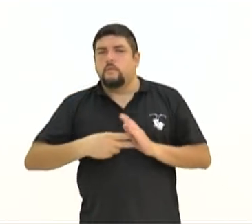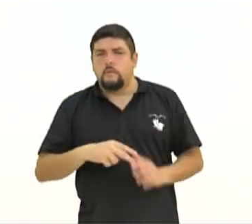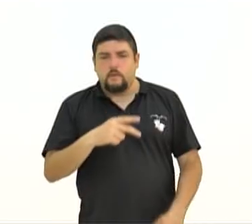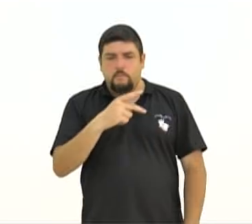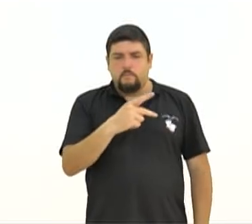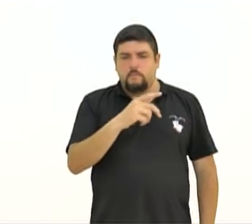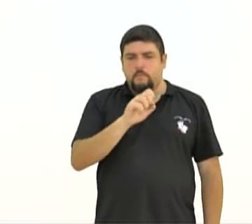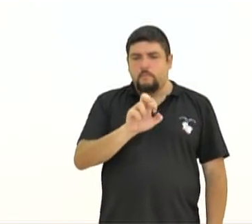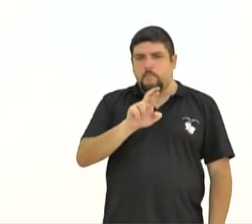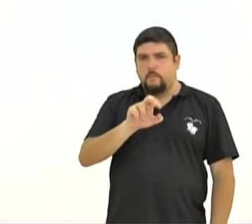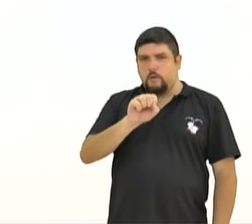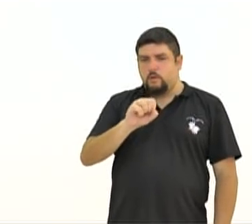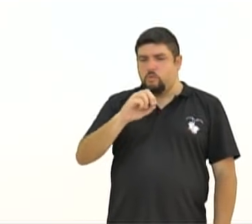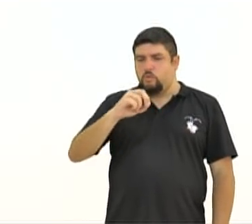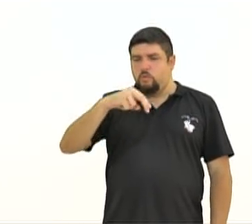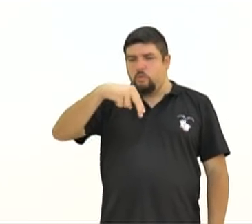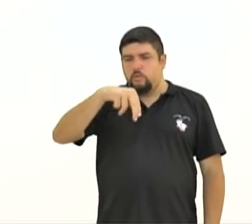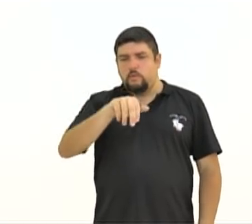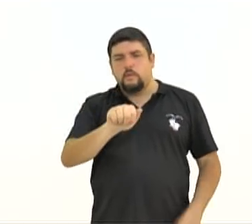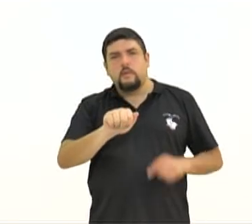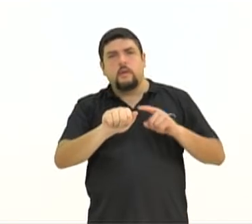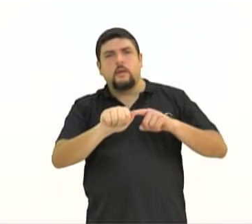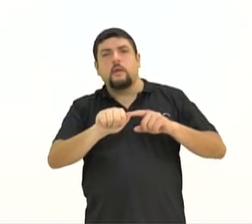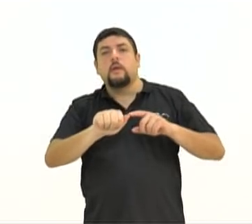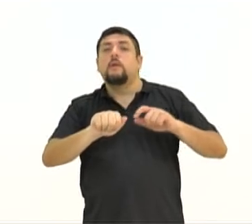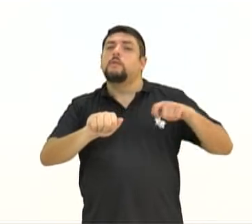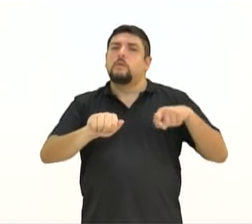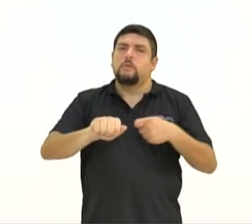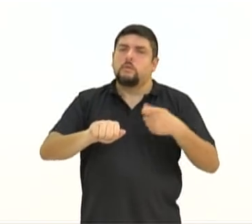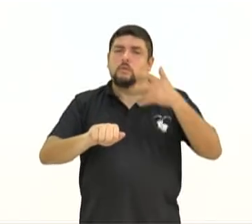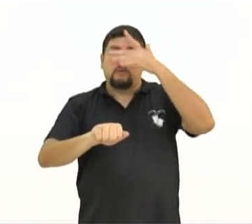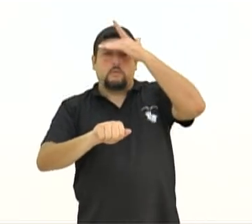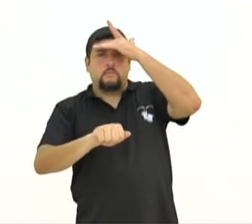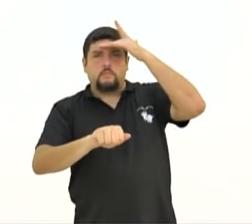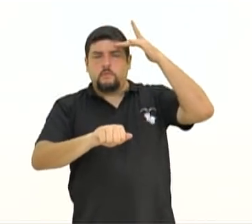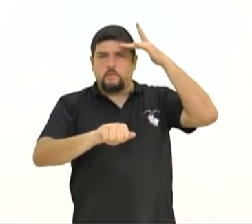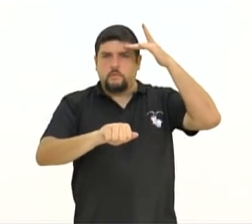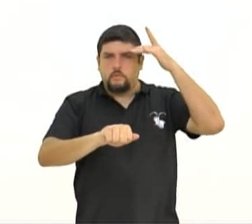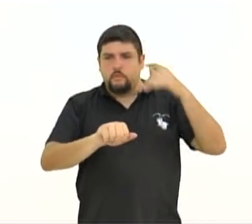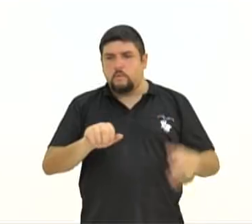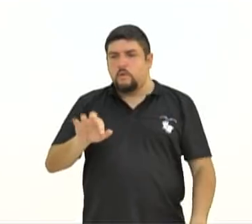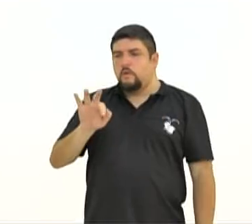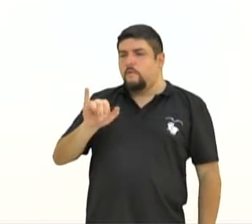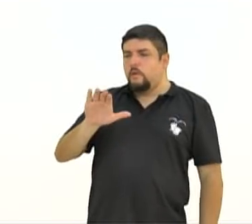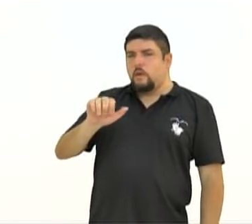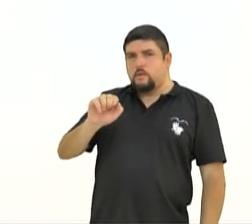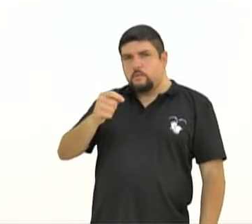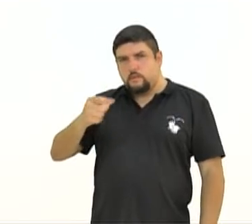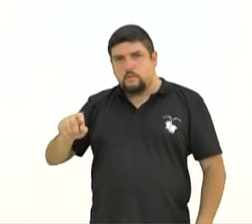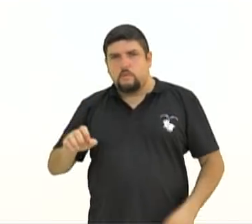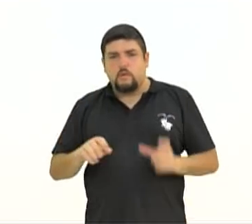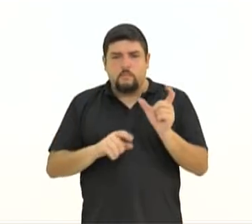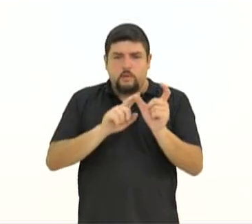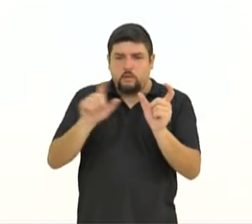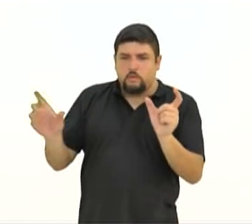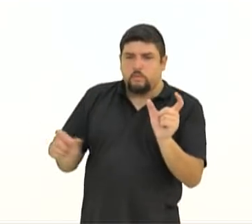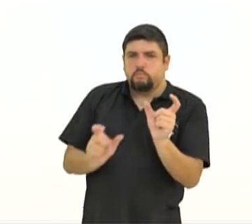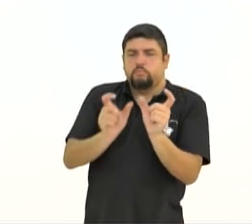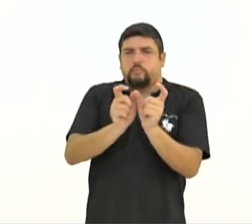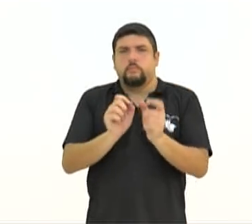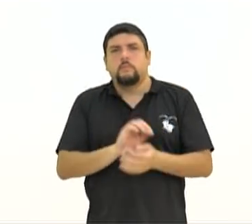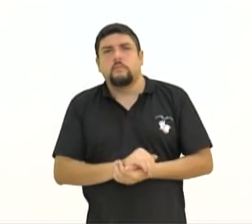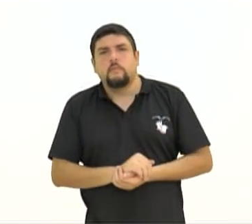adaptando, se a gente for ver a etimologia da palavra, a gente vai chegar à conclusão de que persona também constitui a